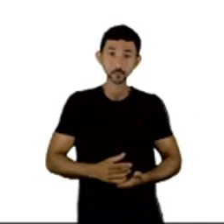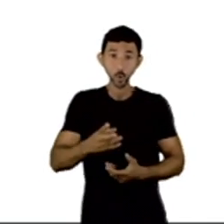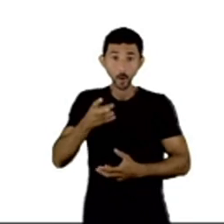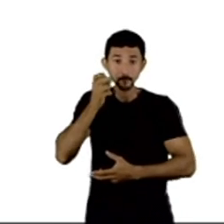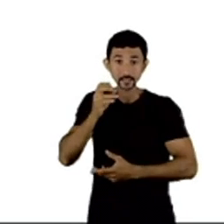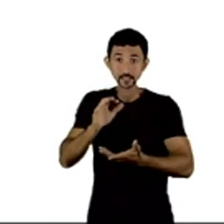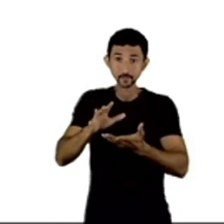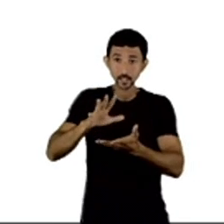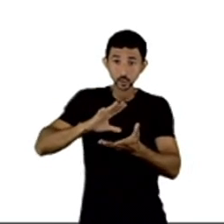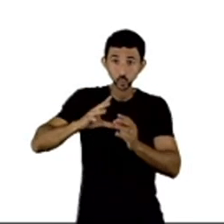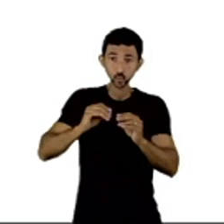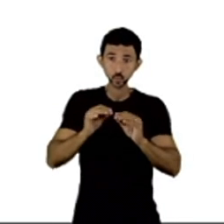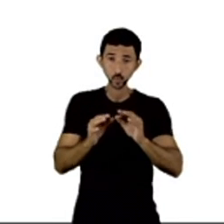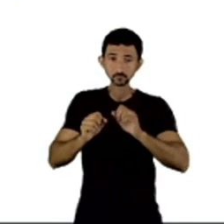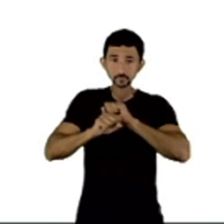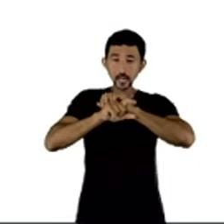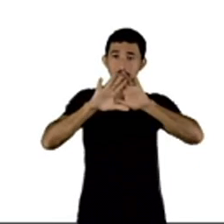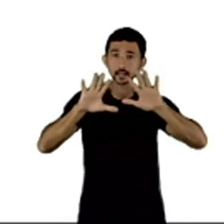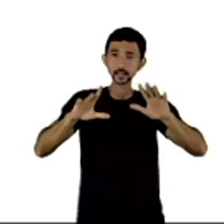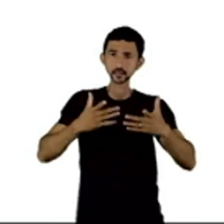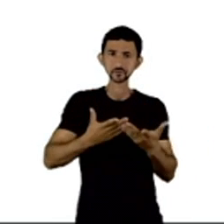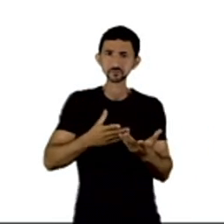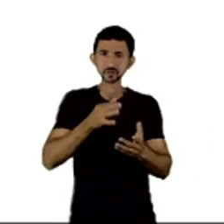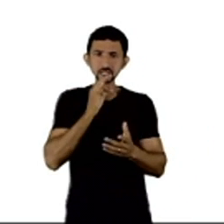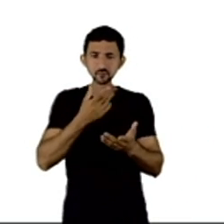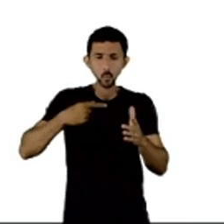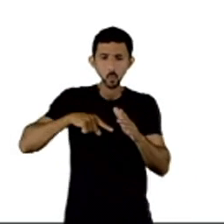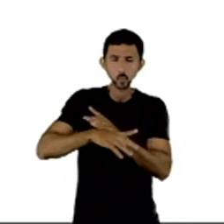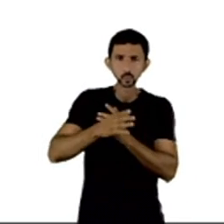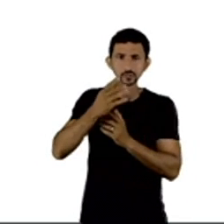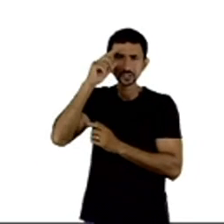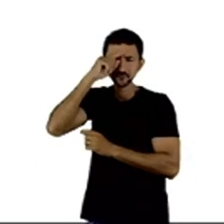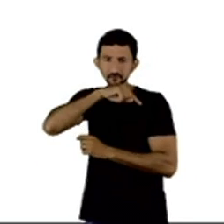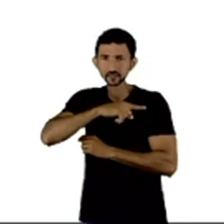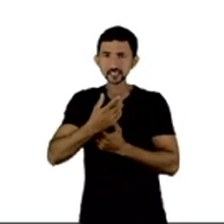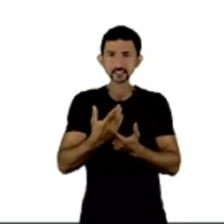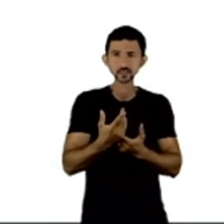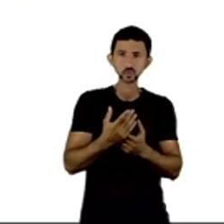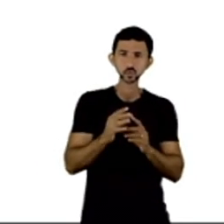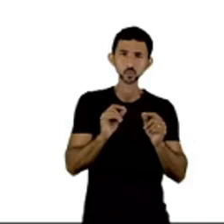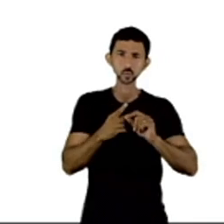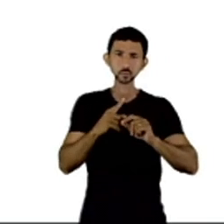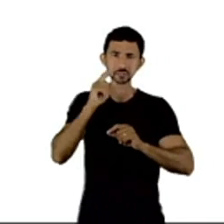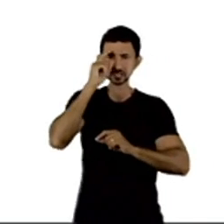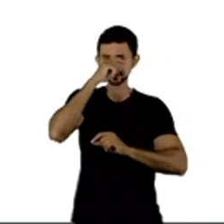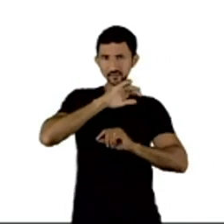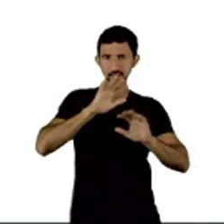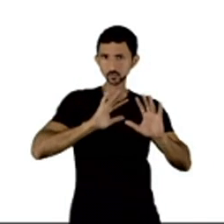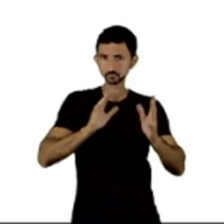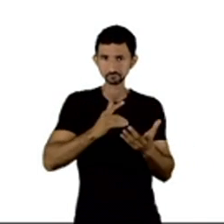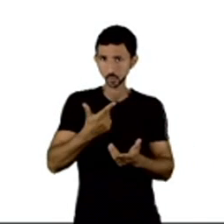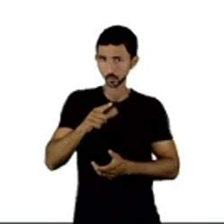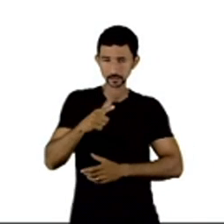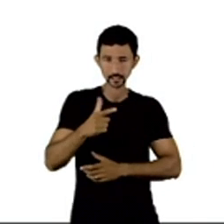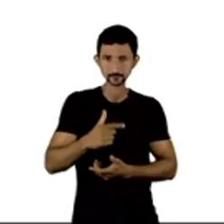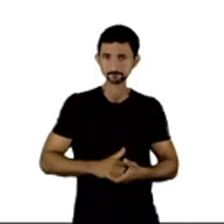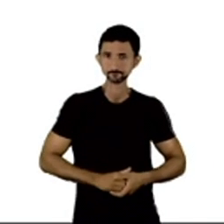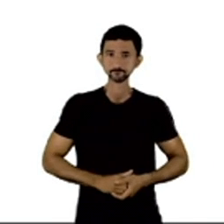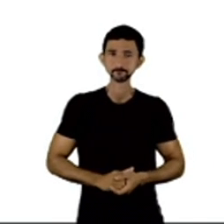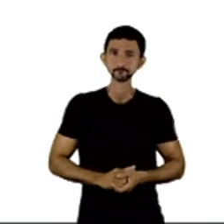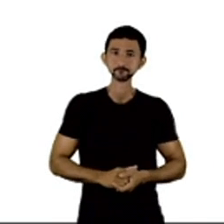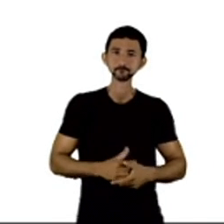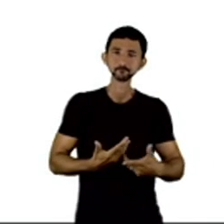que tudo aí é muito claro. Não há muita vazão para emprego da palavra no sentido figurado, por